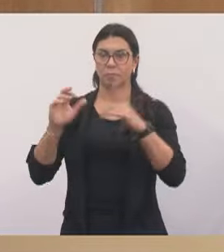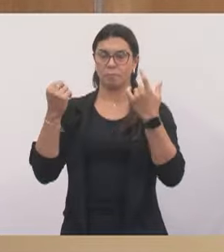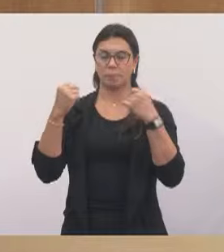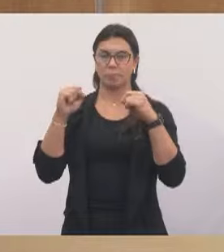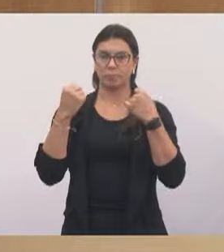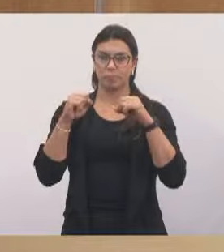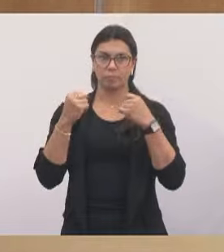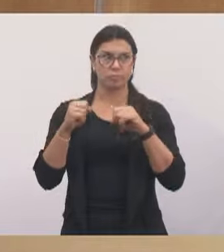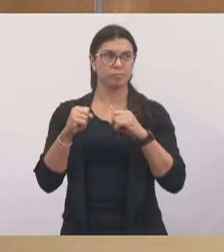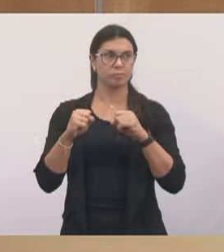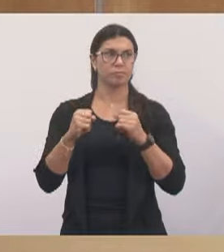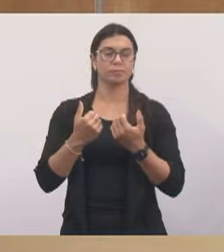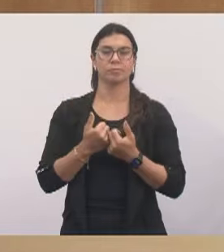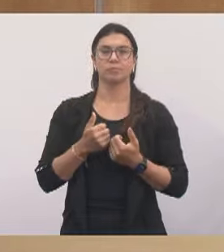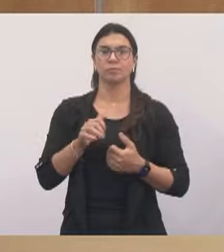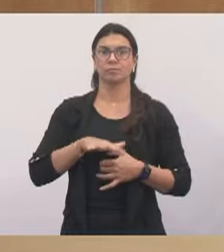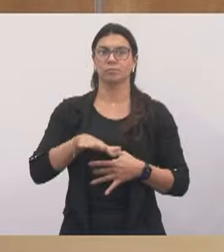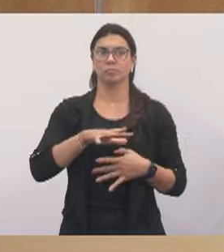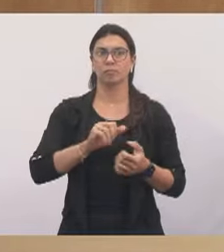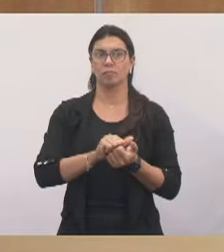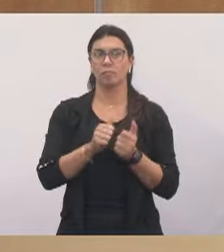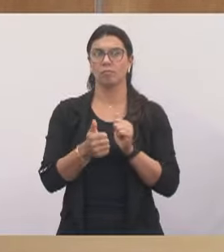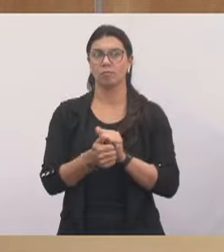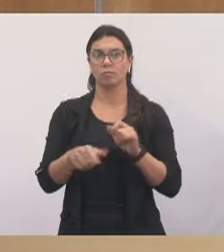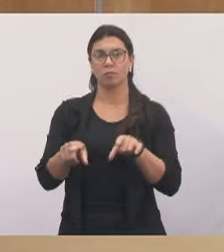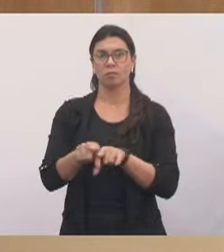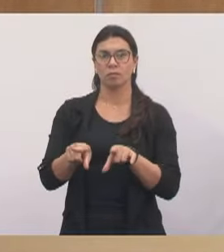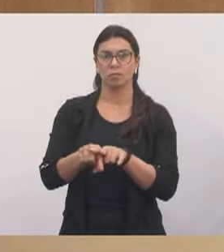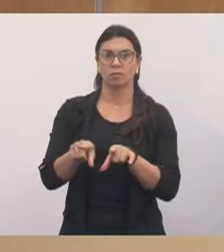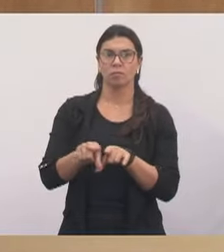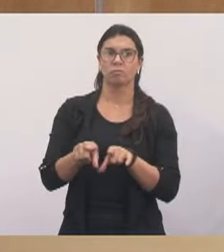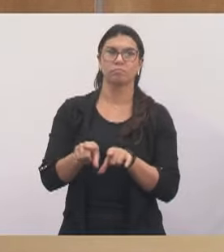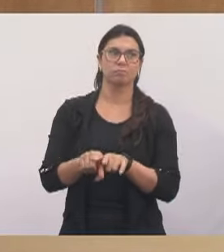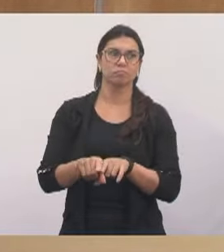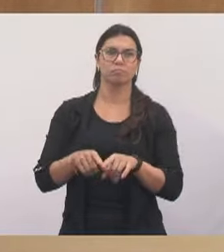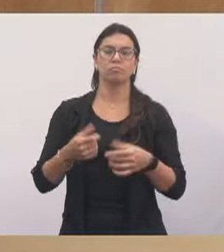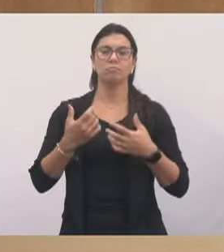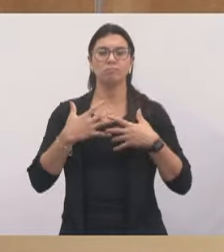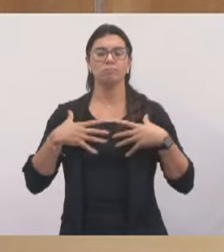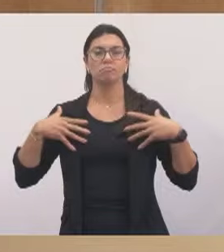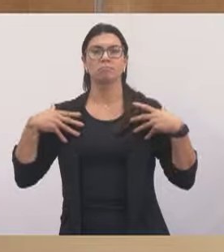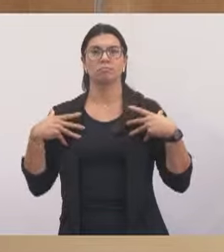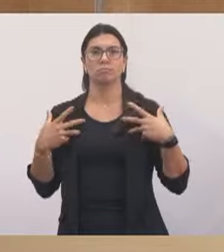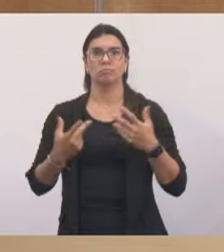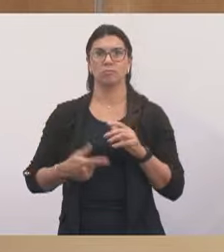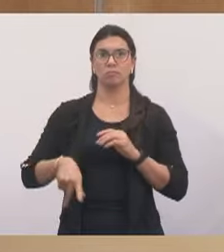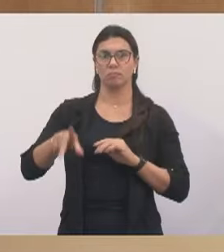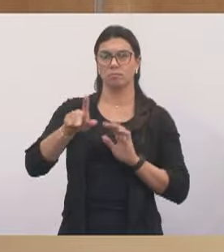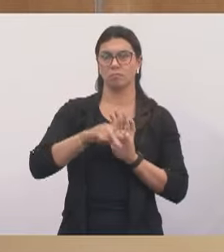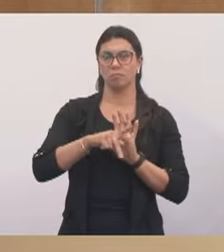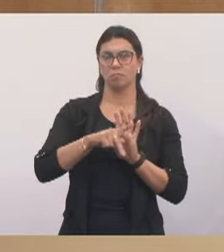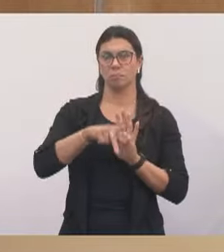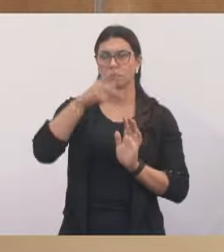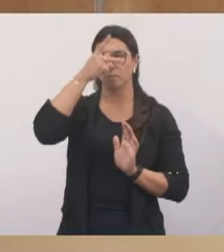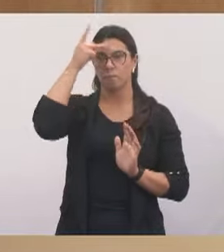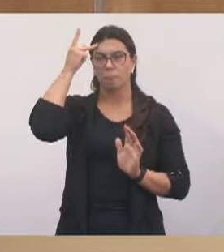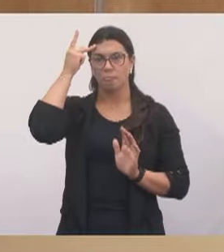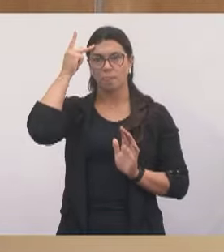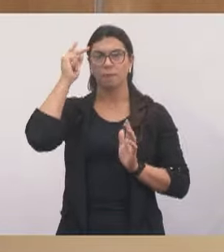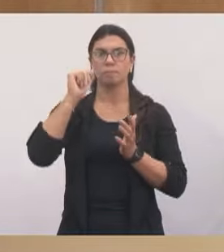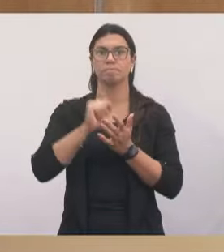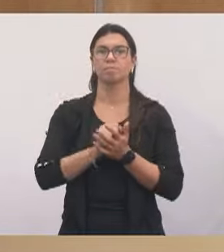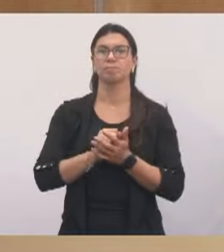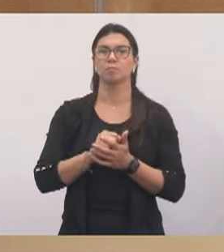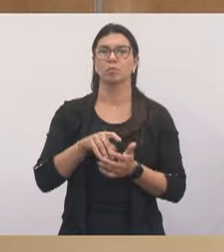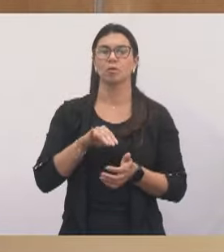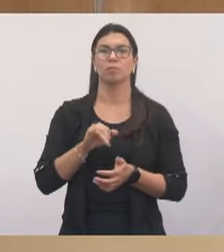né? E é também garantir o lazer às pessoas, não é? E o Ponte Preta, eu sempre dou esse